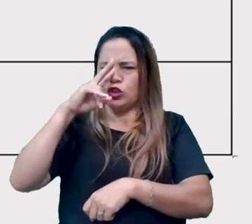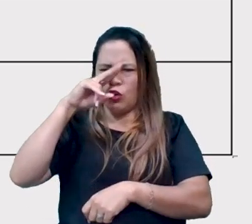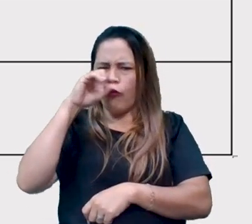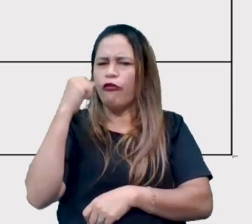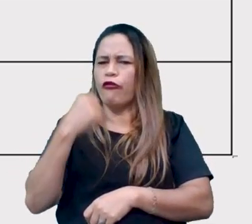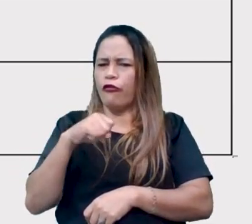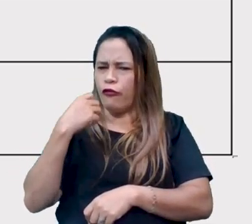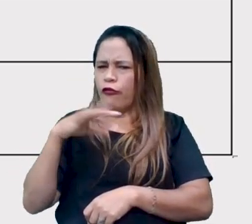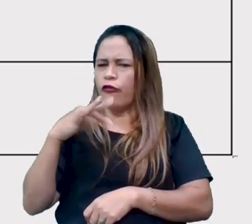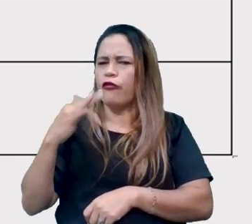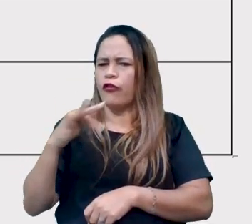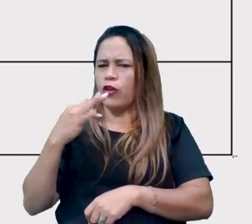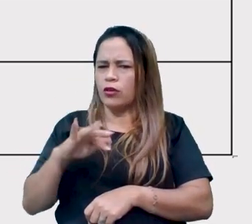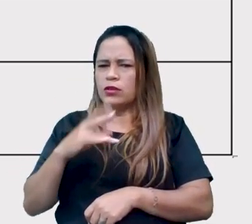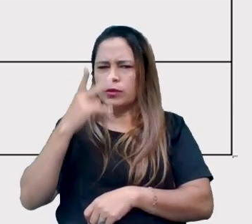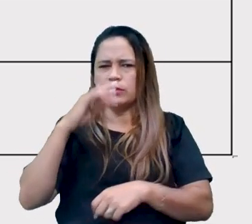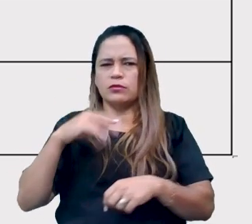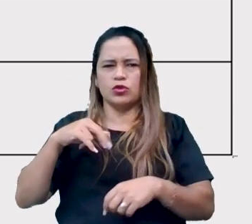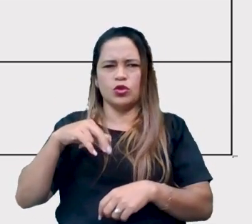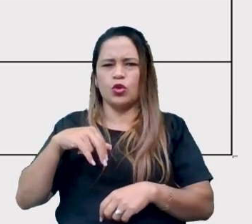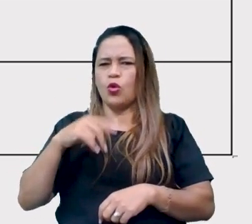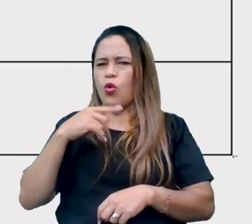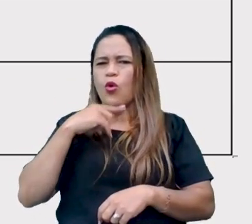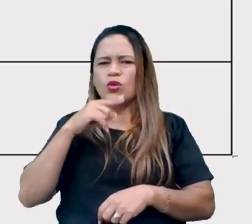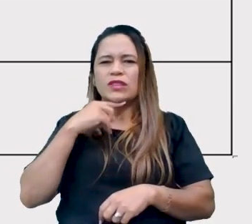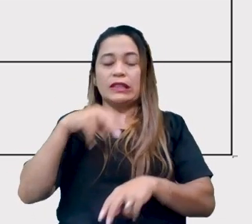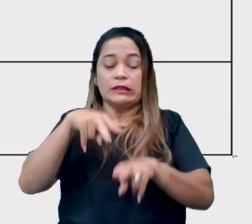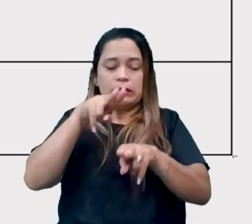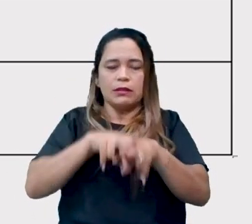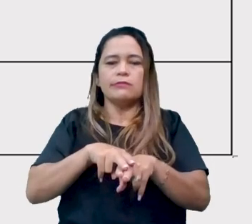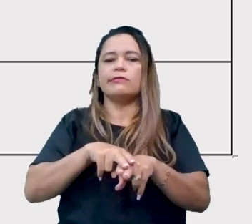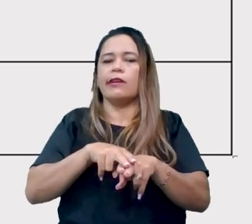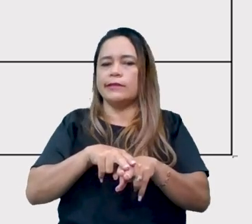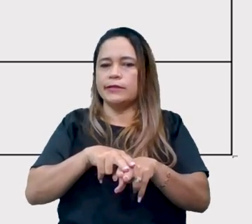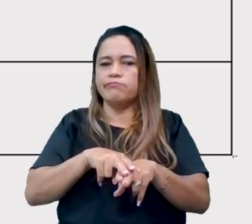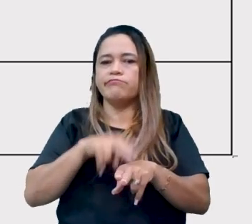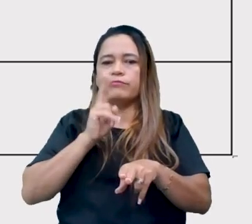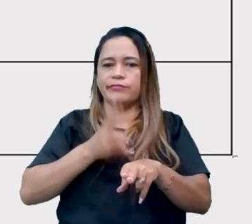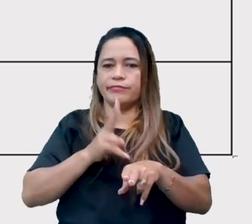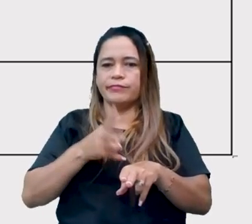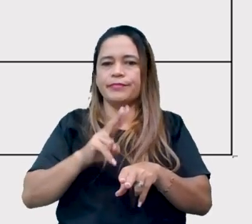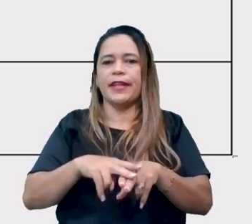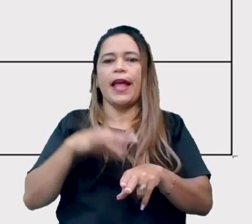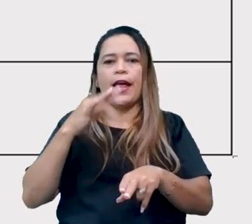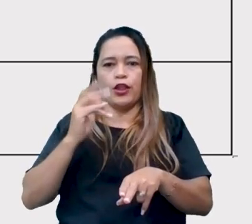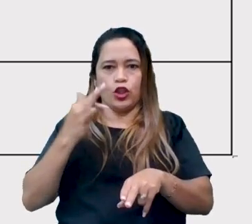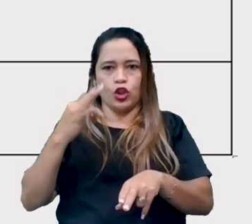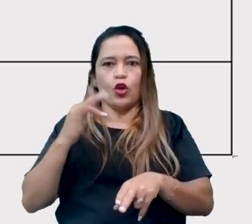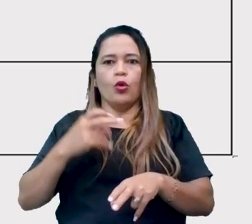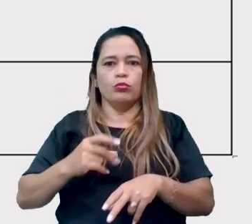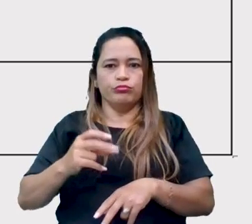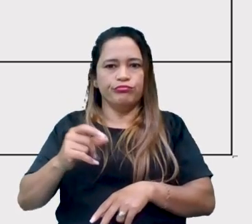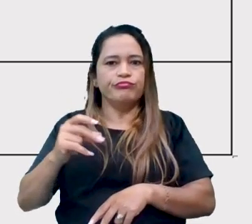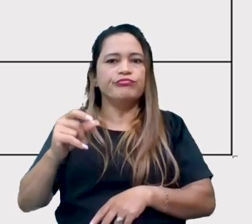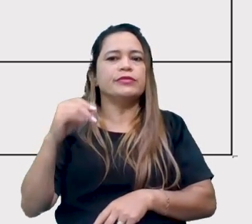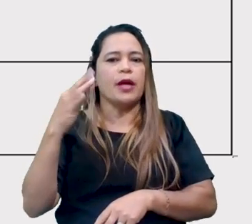intensa, ao ponto de às vezes a pessoa não conseguir nem sair da cama, e essa dor também é persistente. Olha para cá. O que